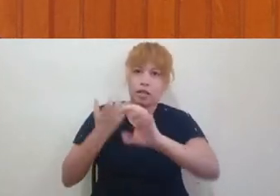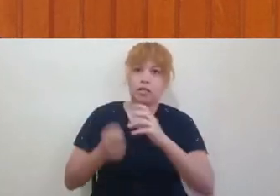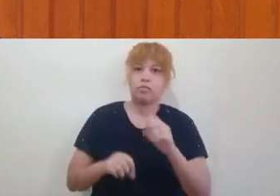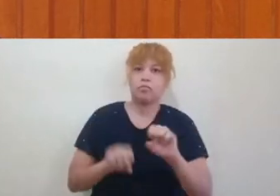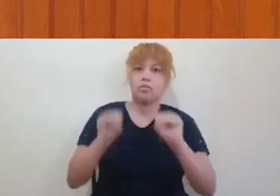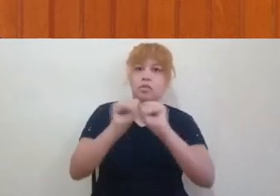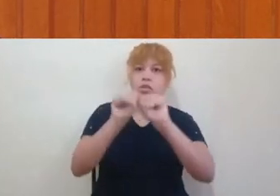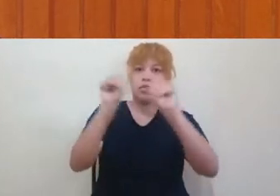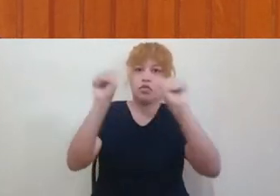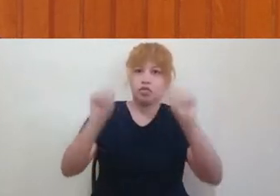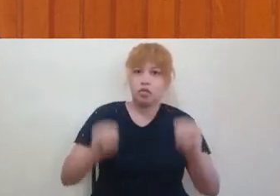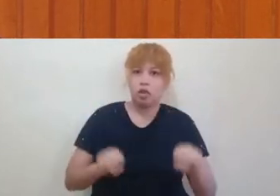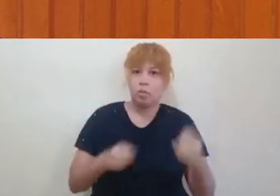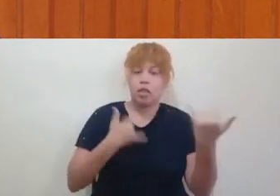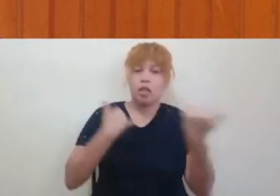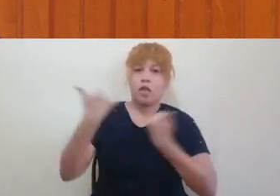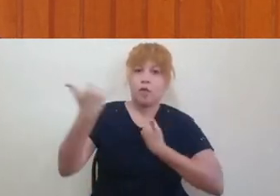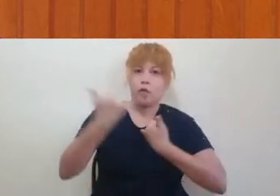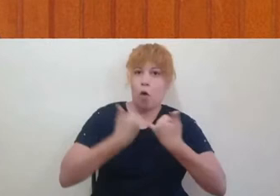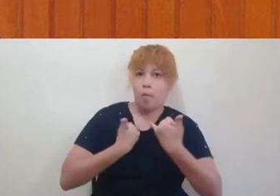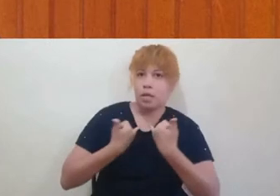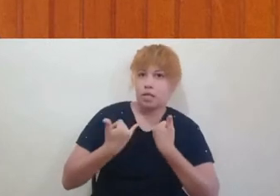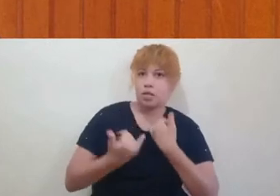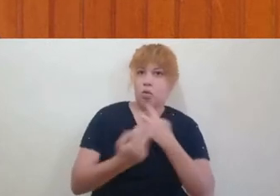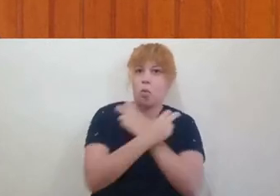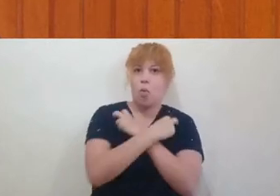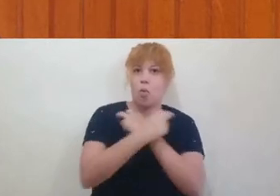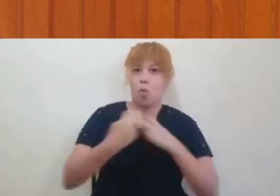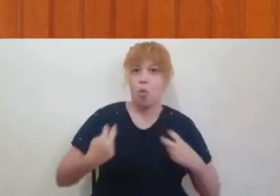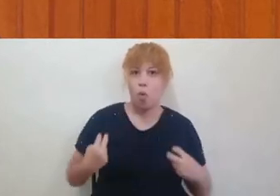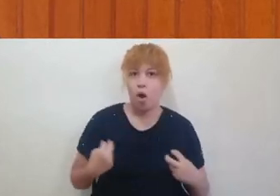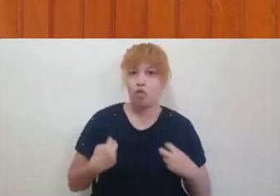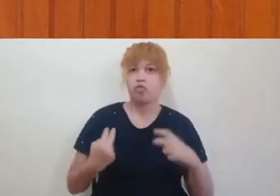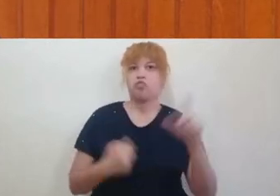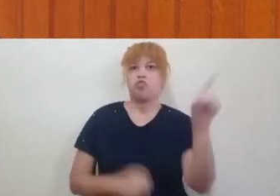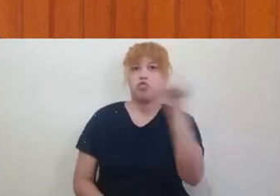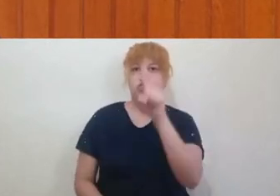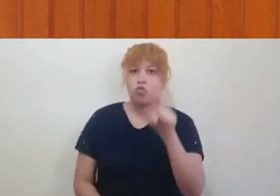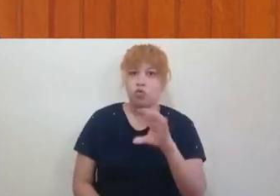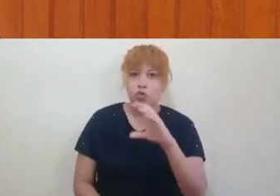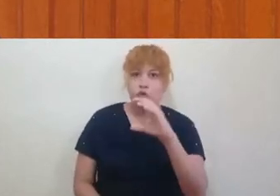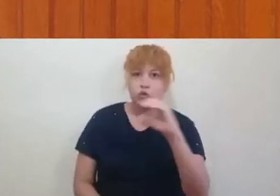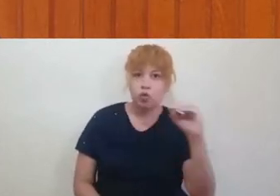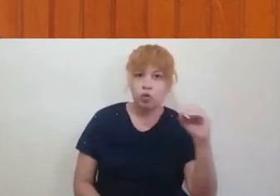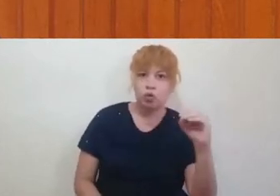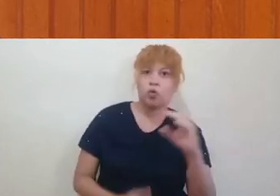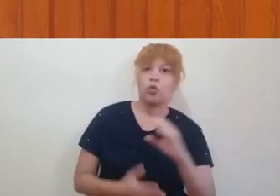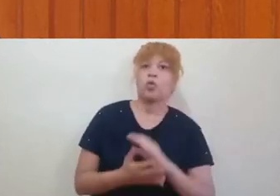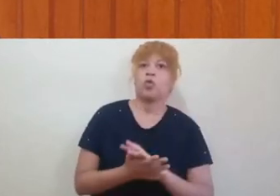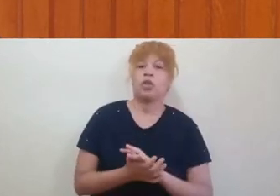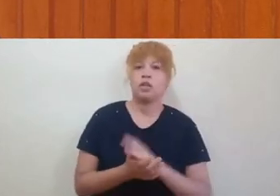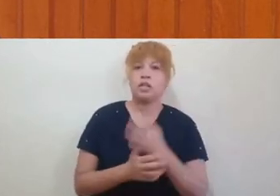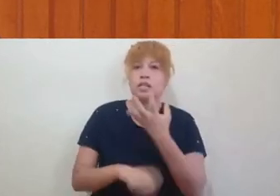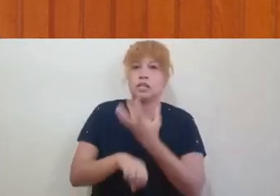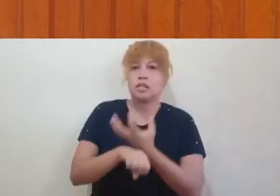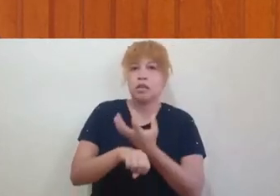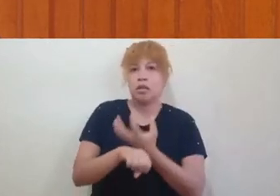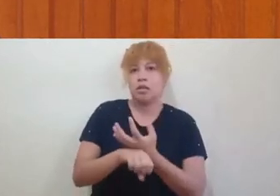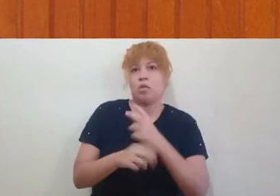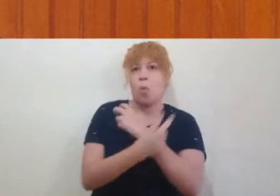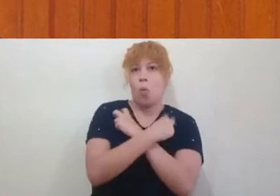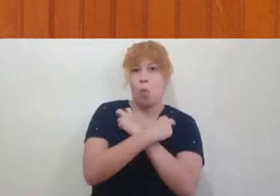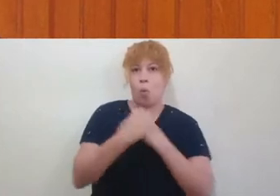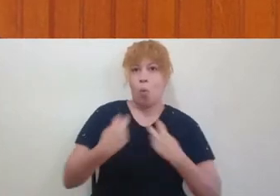Física, Unidade Acadêmica de Educação à Distância, História, SEDE, História, Unidade Acadêmica de Educação